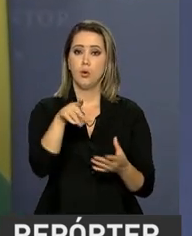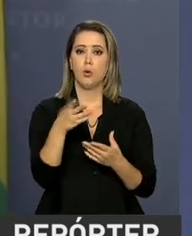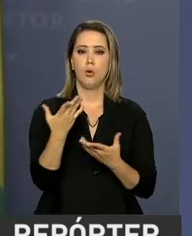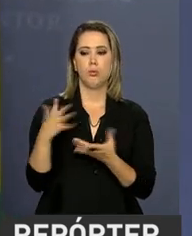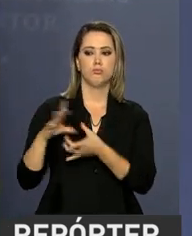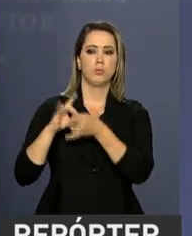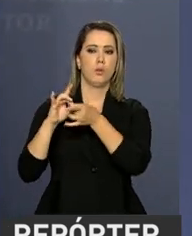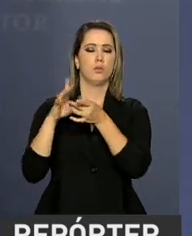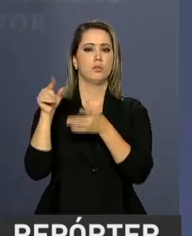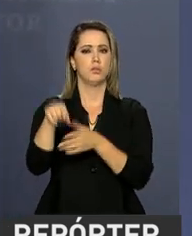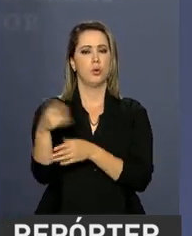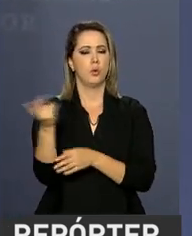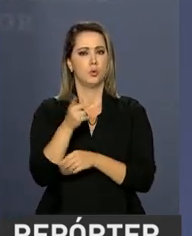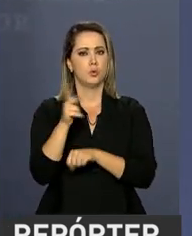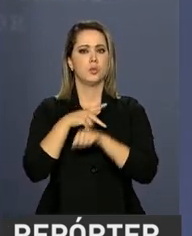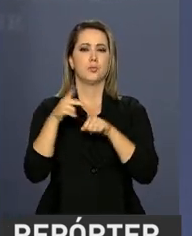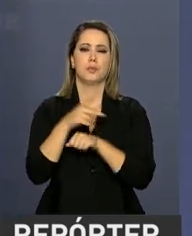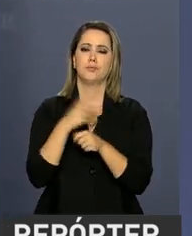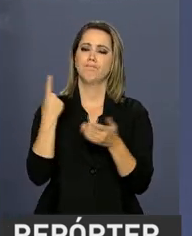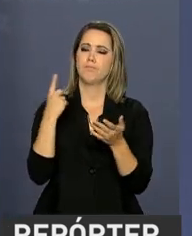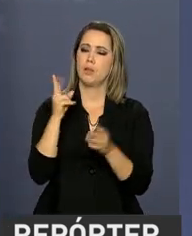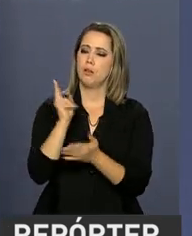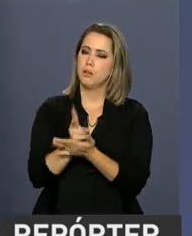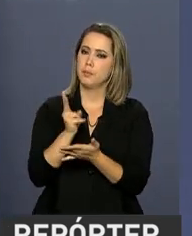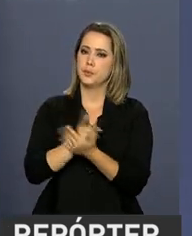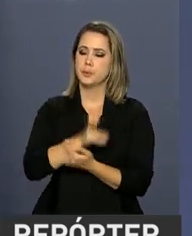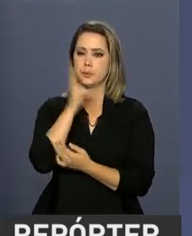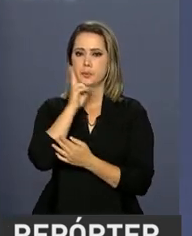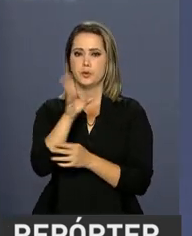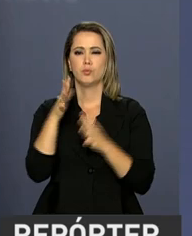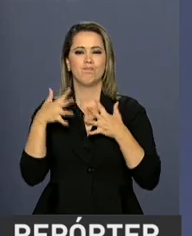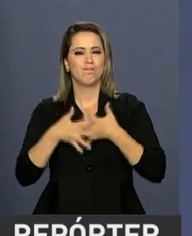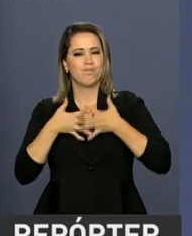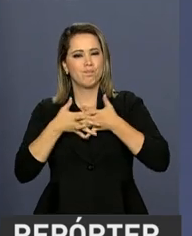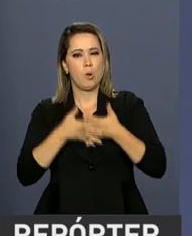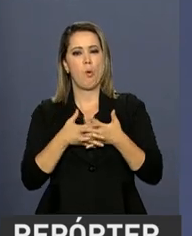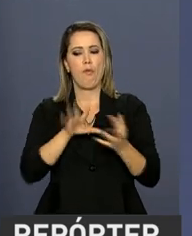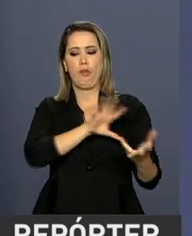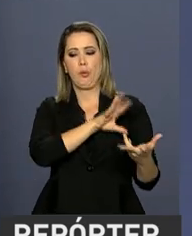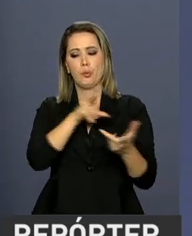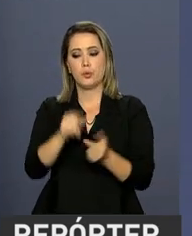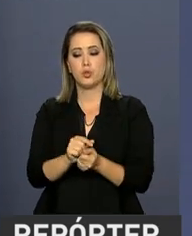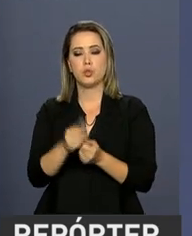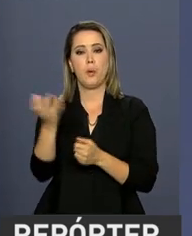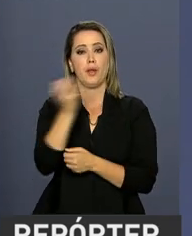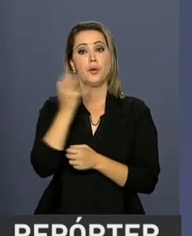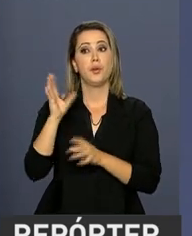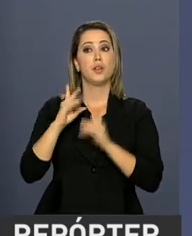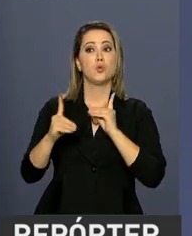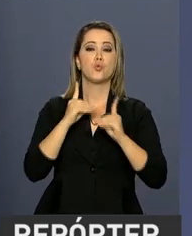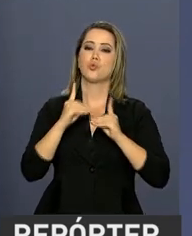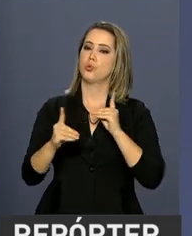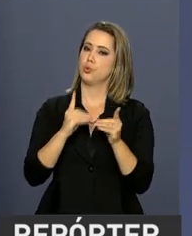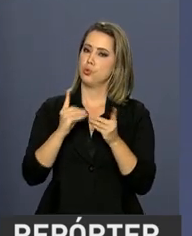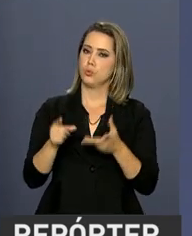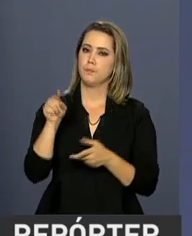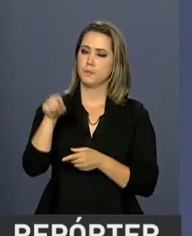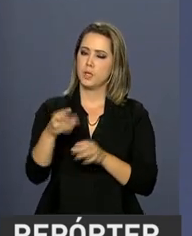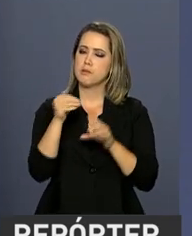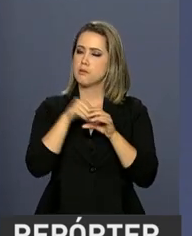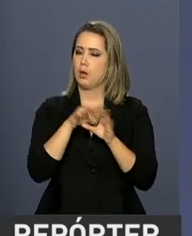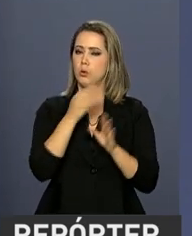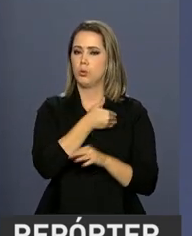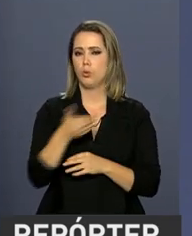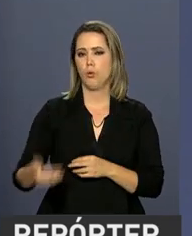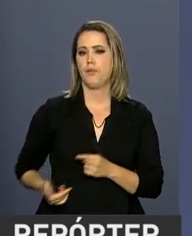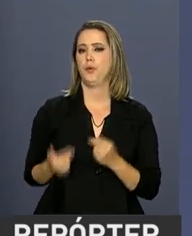Noruega que, diante de conflitos internacionais buscam o diálogo. Segundo o presidente, essa é uma prática interna